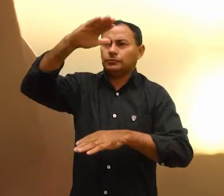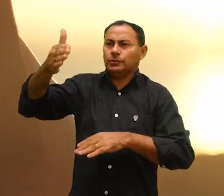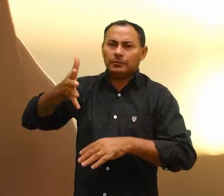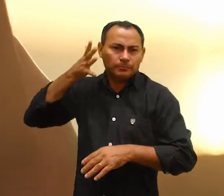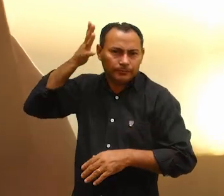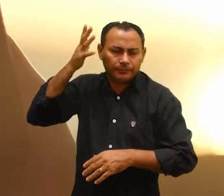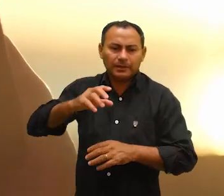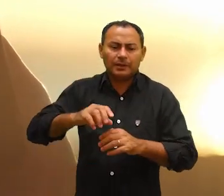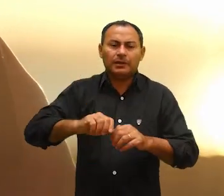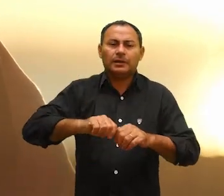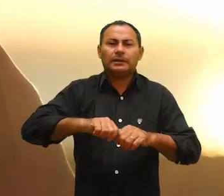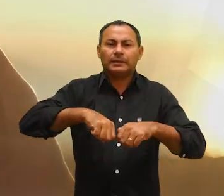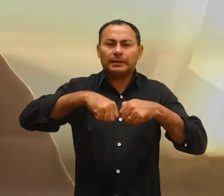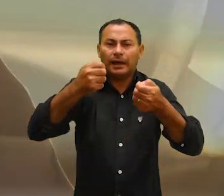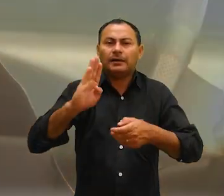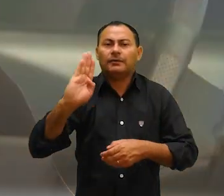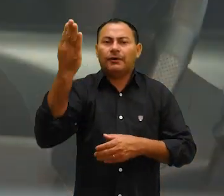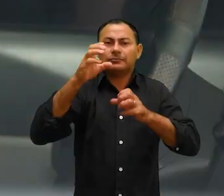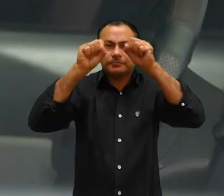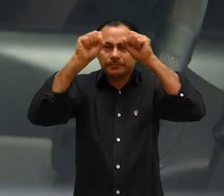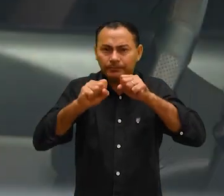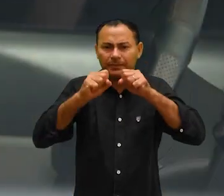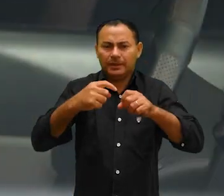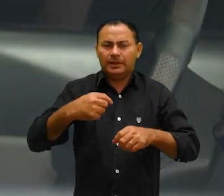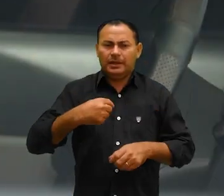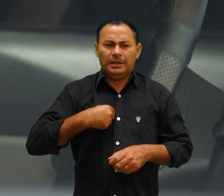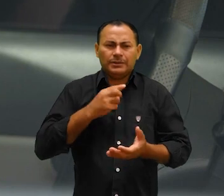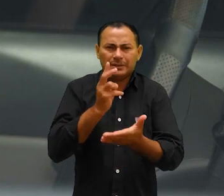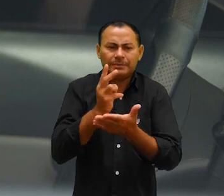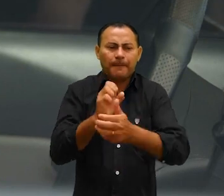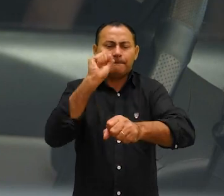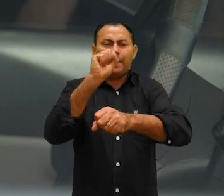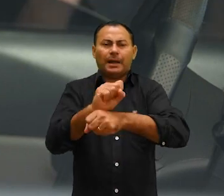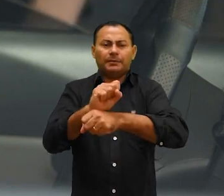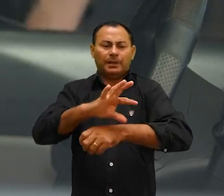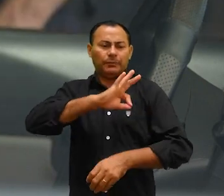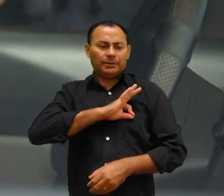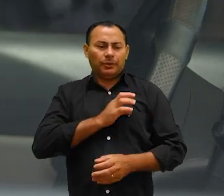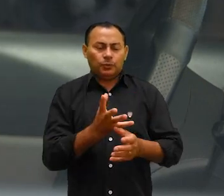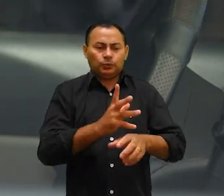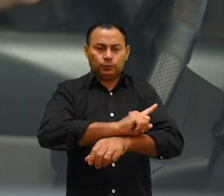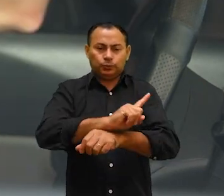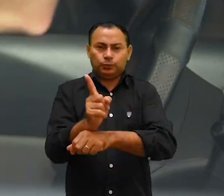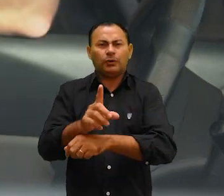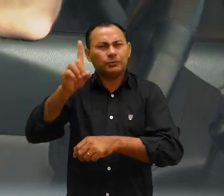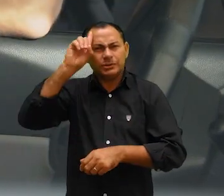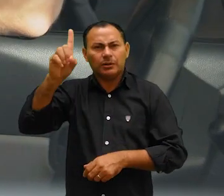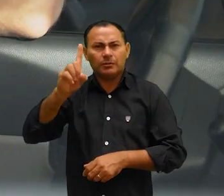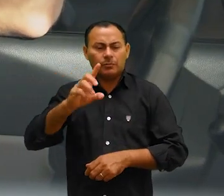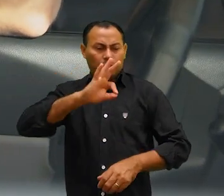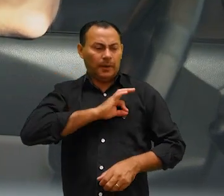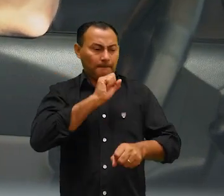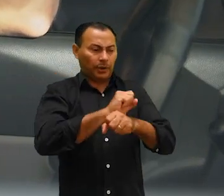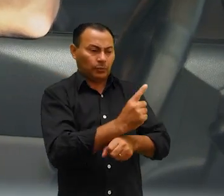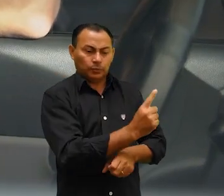Monte sobre dar falso testemunho. Frequentemente eu era parado pela polícia por excesso de velocidade. Uma vez um policial me